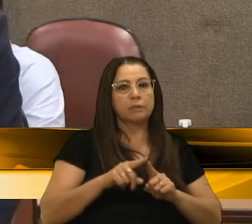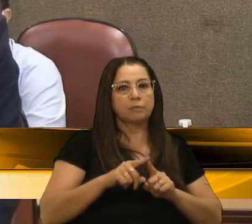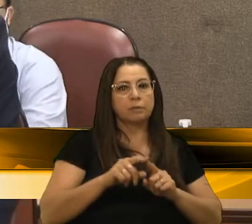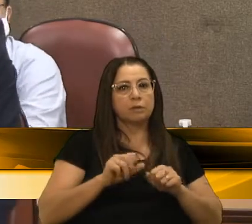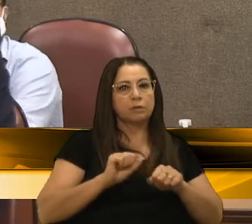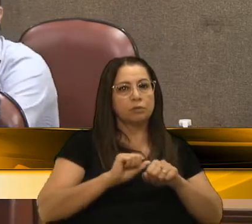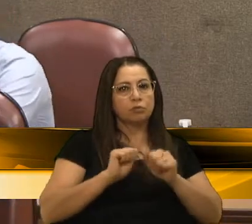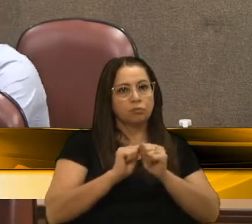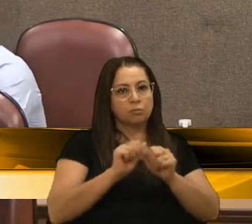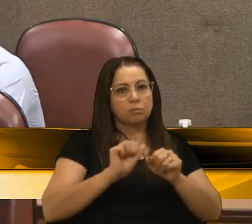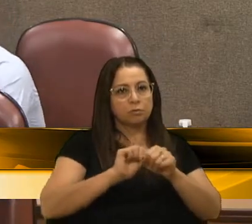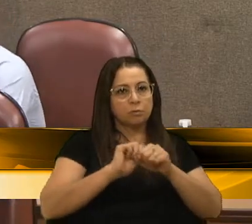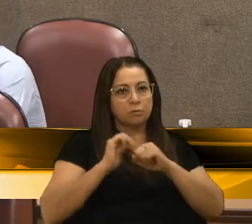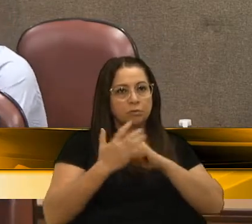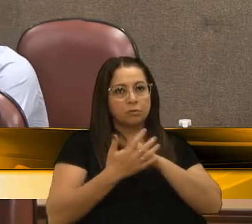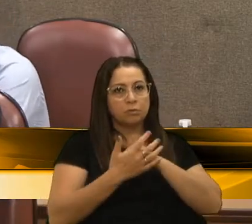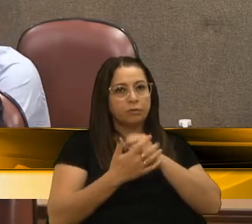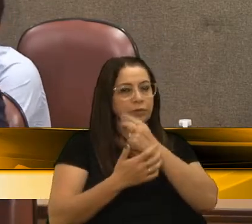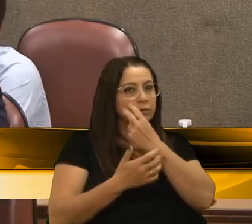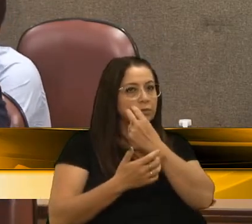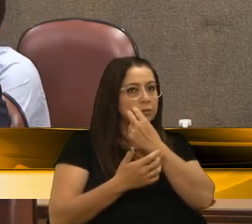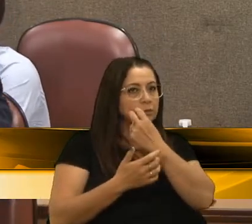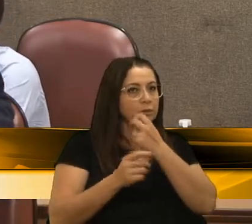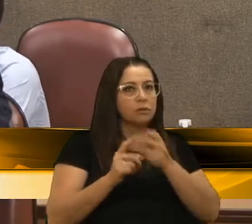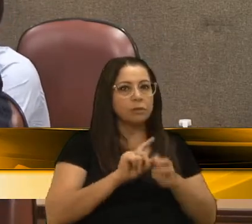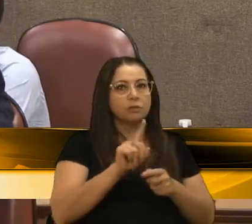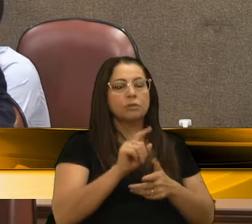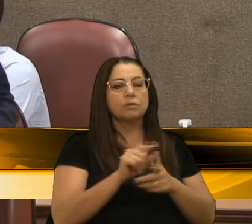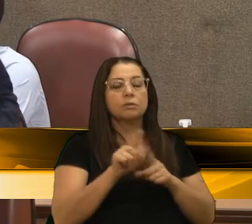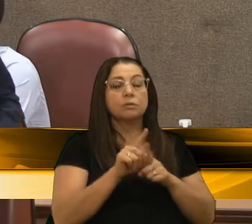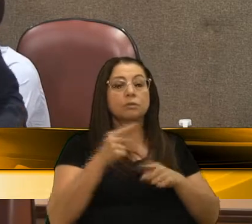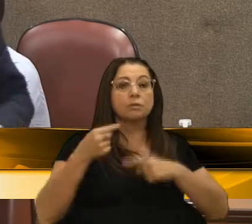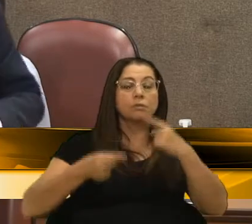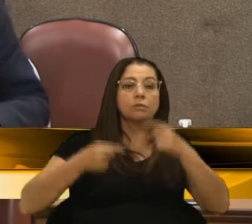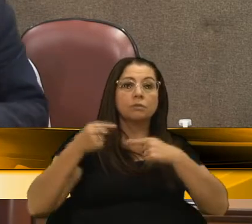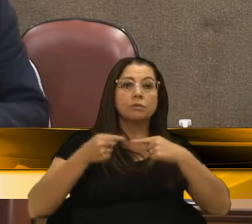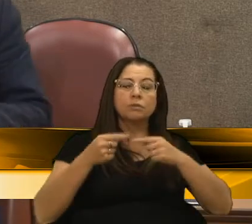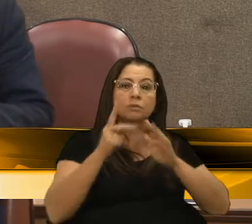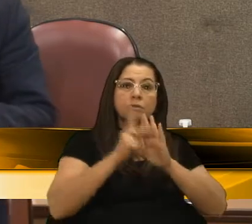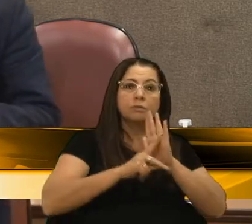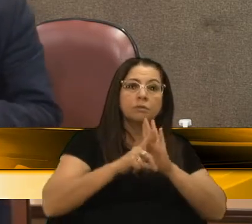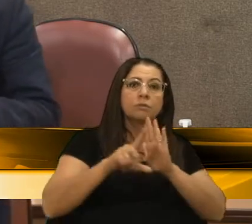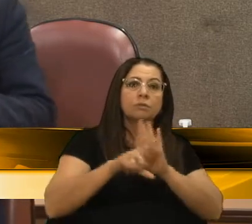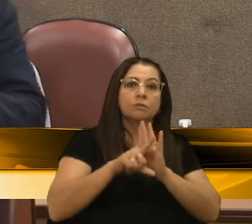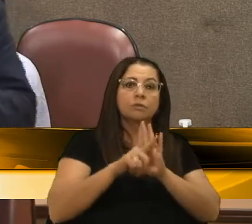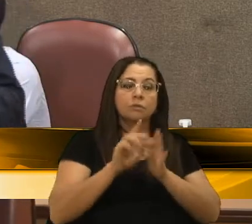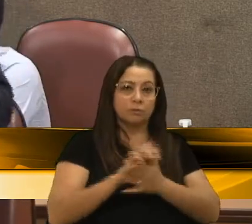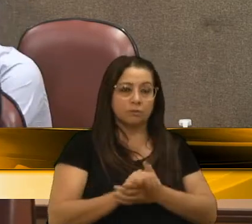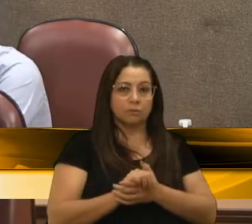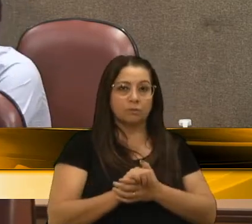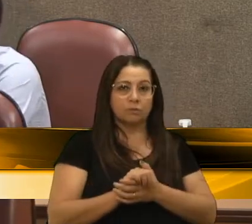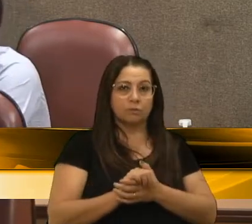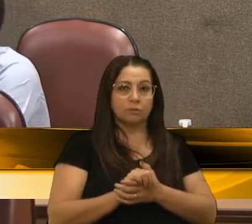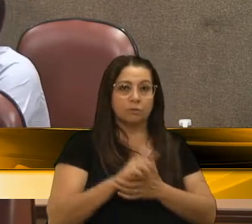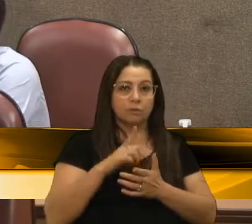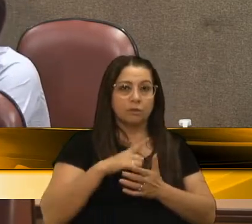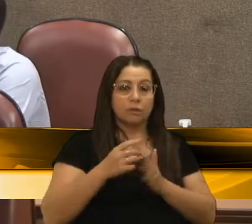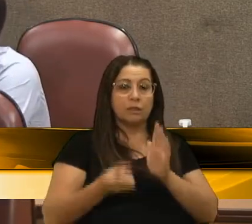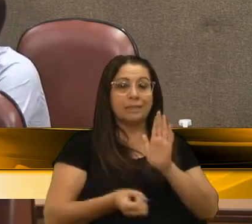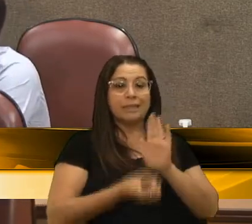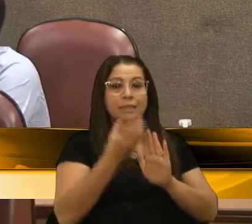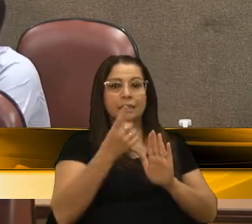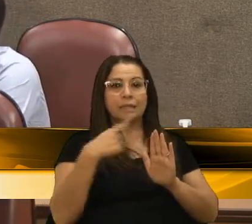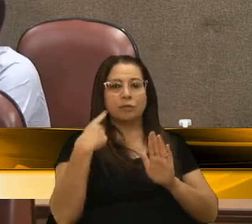pandemia. Mas passamos a discutir o presente projeto de lei que cria a Advocacia Geral